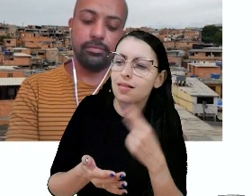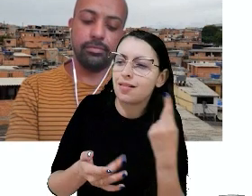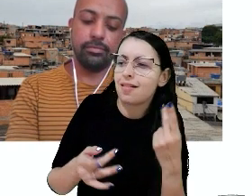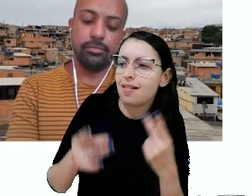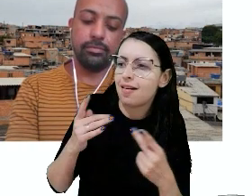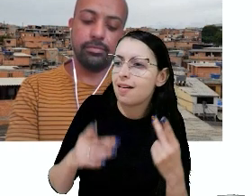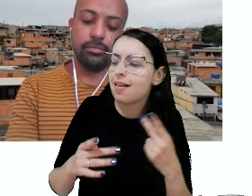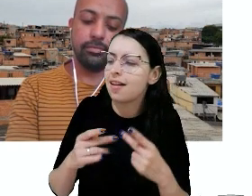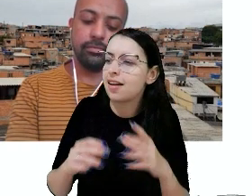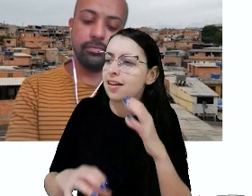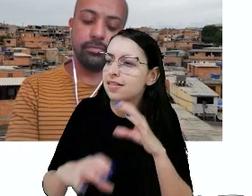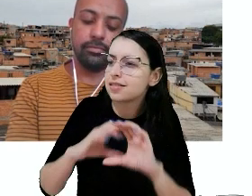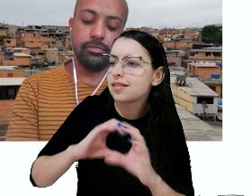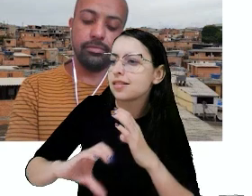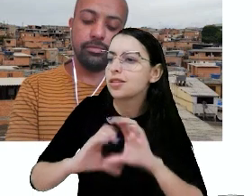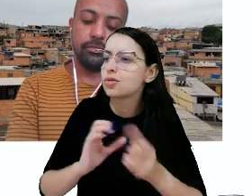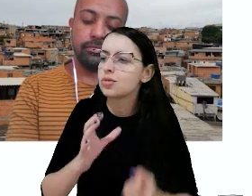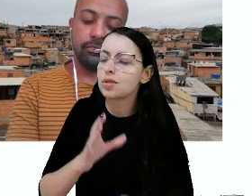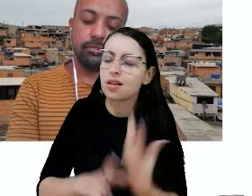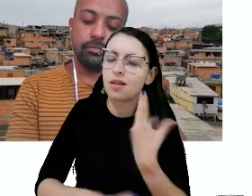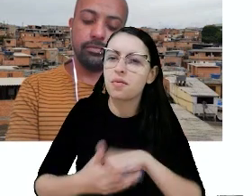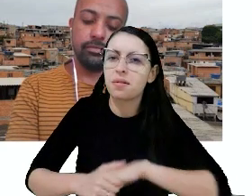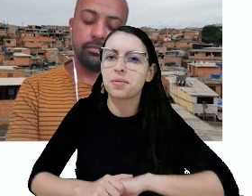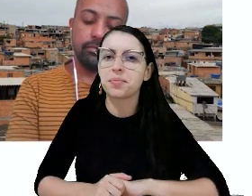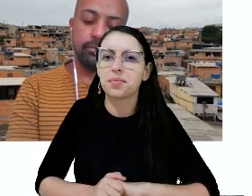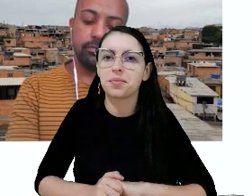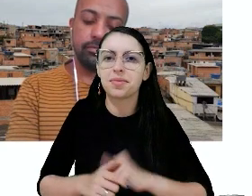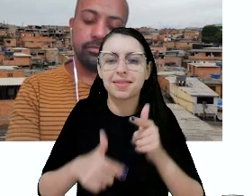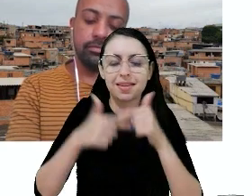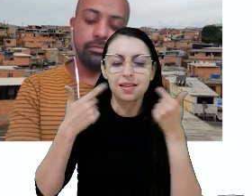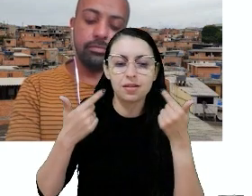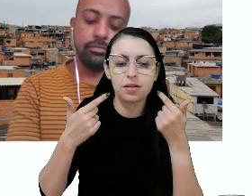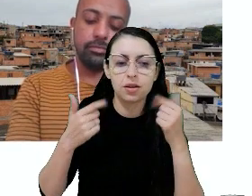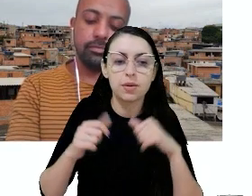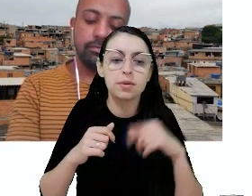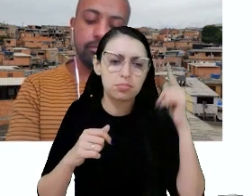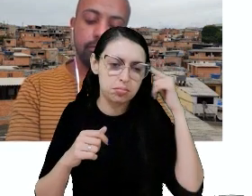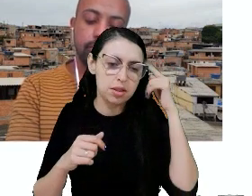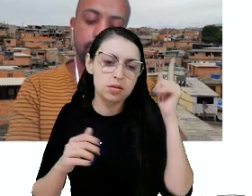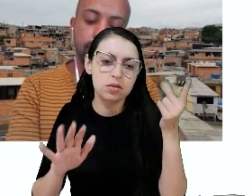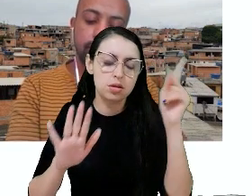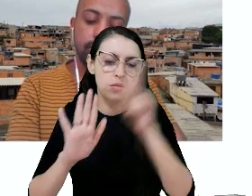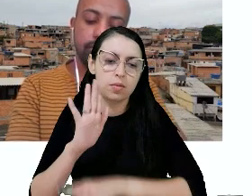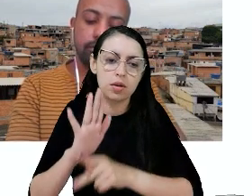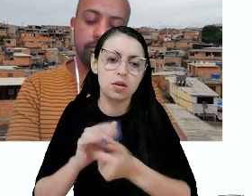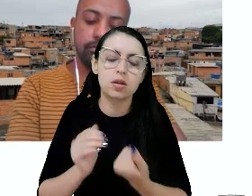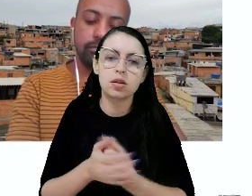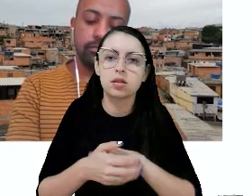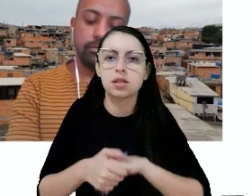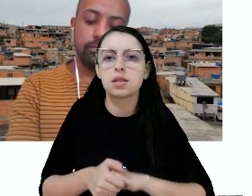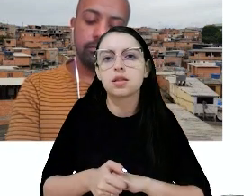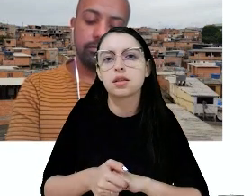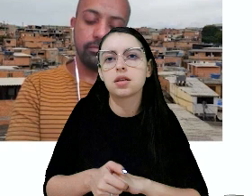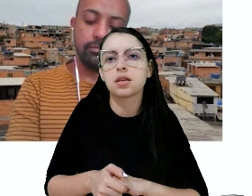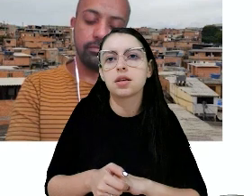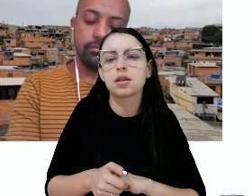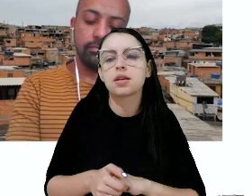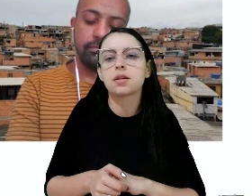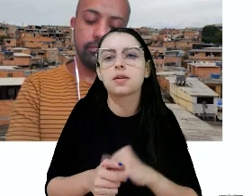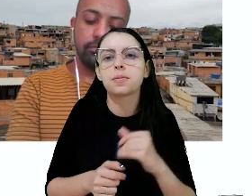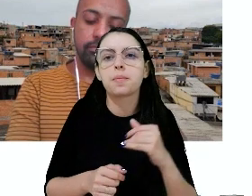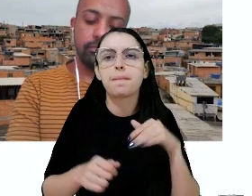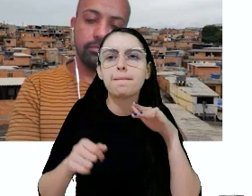viu despertar o sonho de fazer transformação social. Idealizou o projeto MCs pela